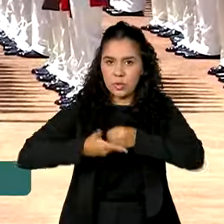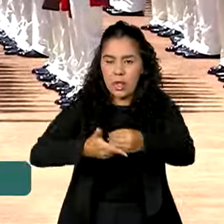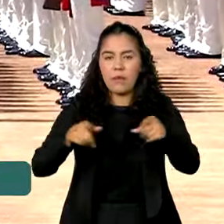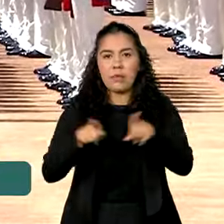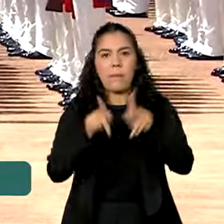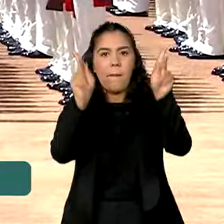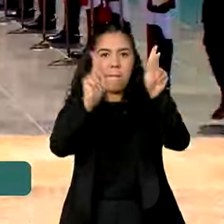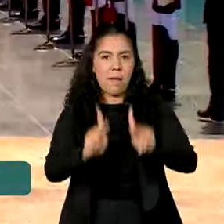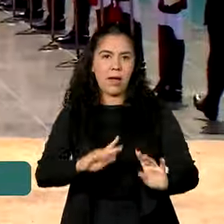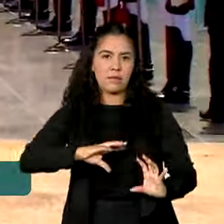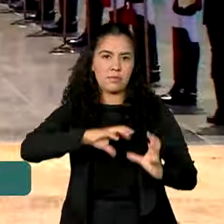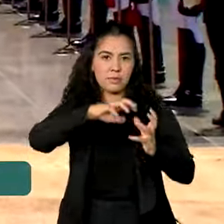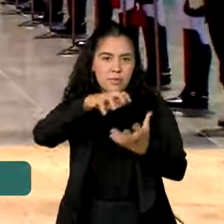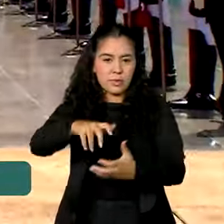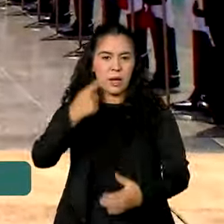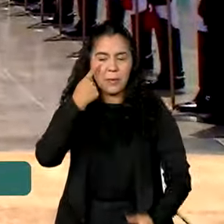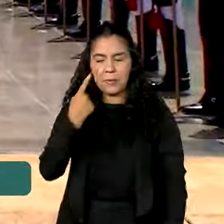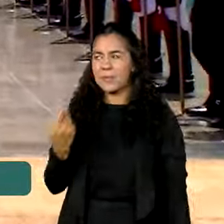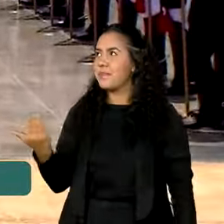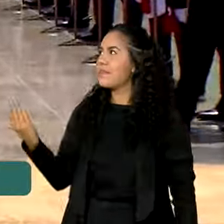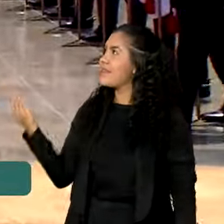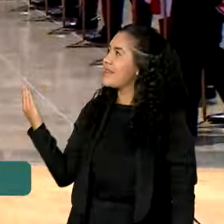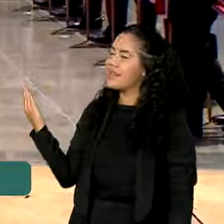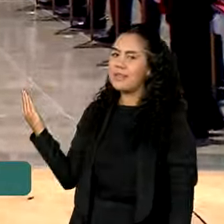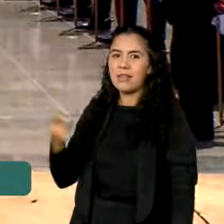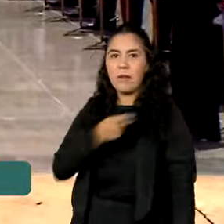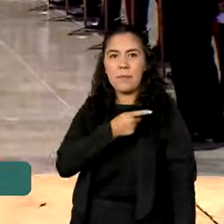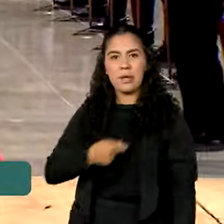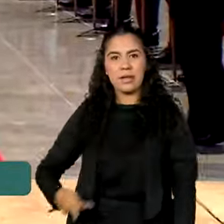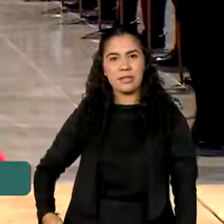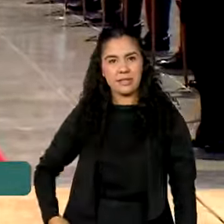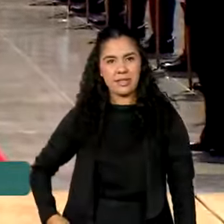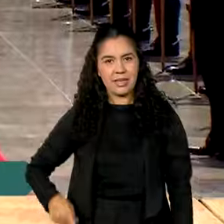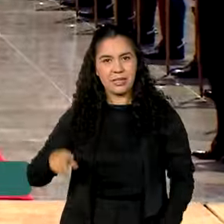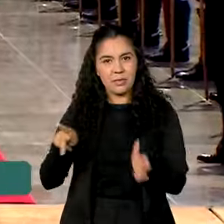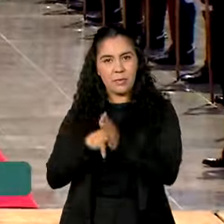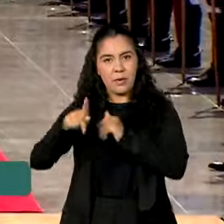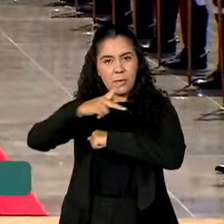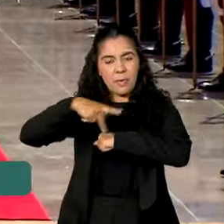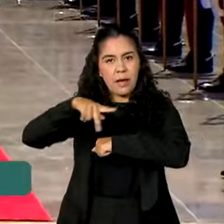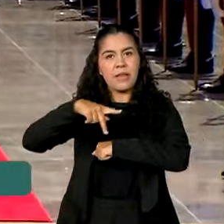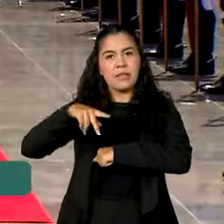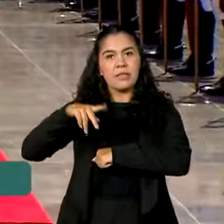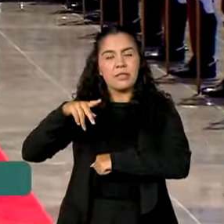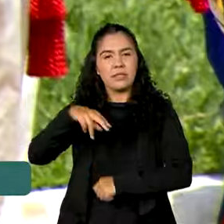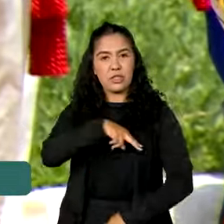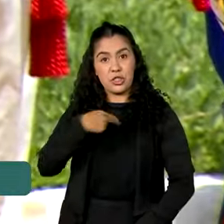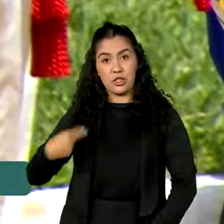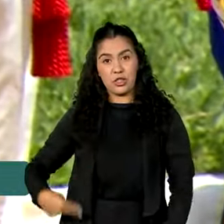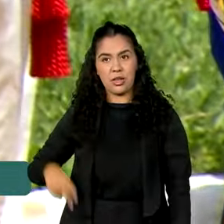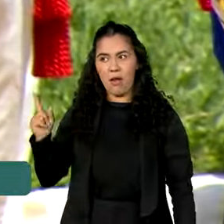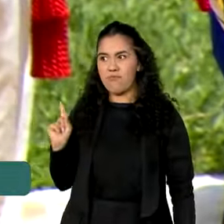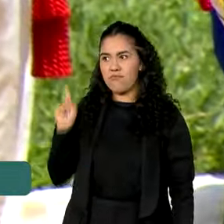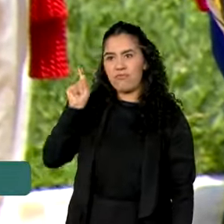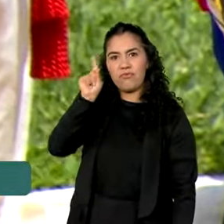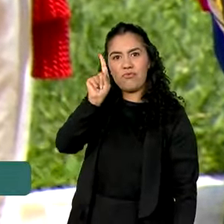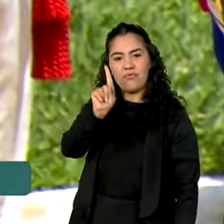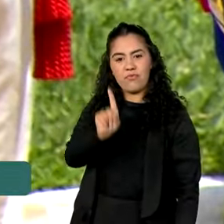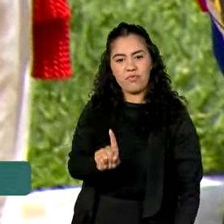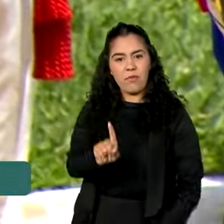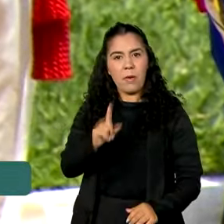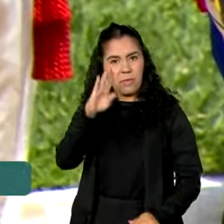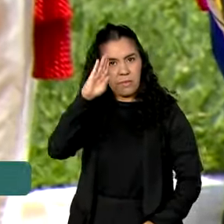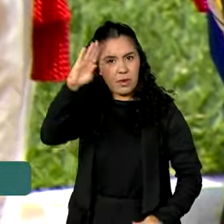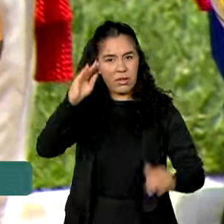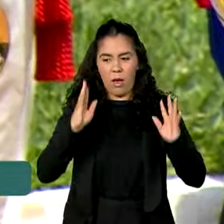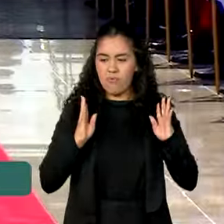O presidente da China foi recebido com honras militares no Palácio da Alvorada. Ao lado do presidente Lula, Xi Jinping